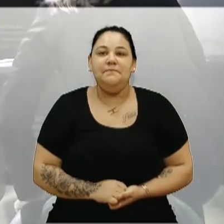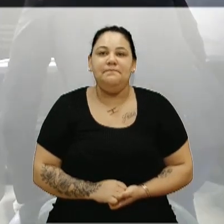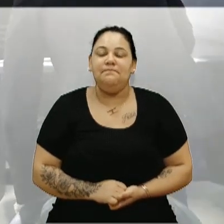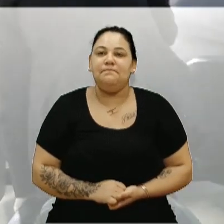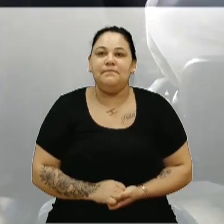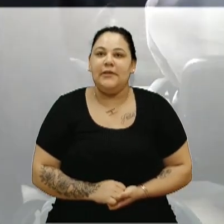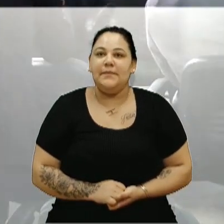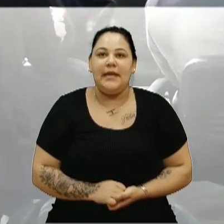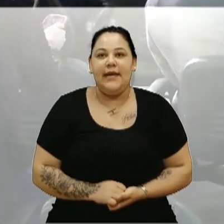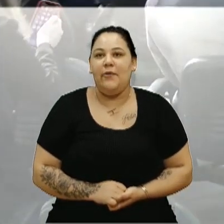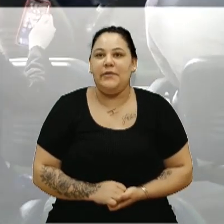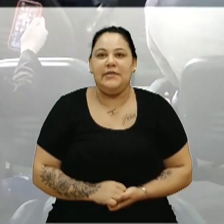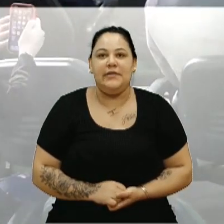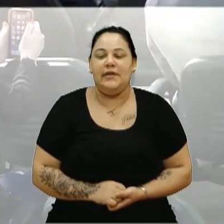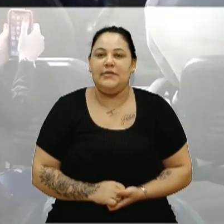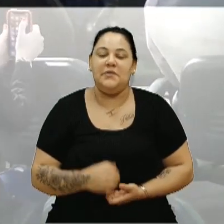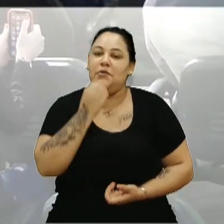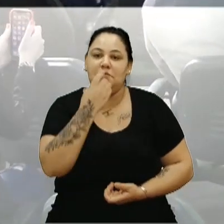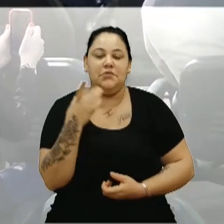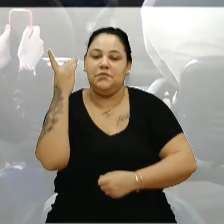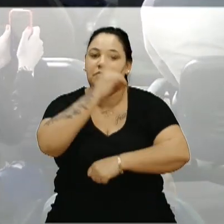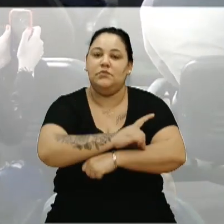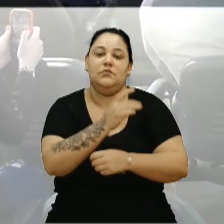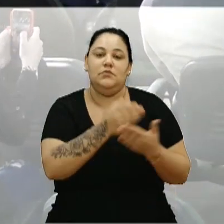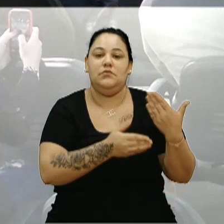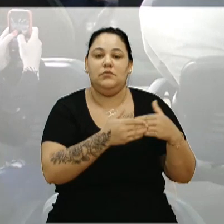Bom dia, então. Bom dia a todos, a todas.